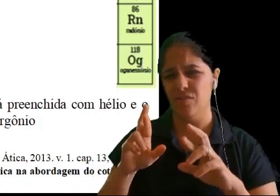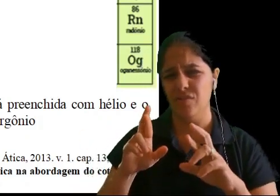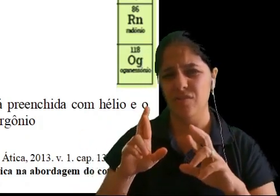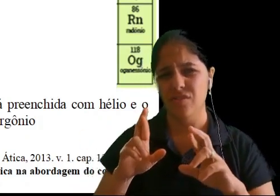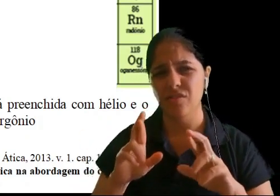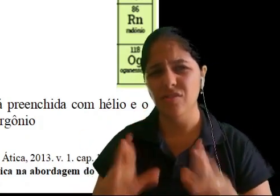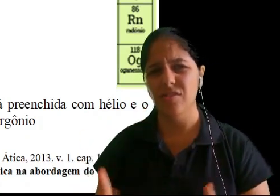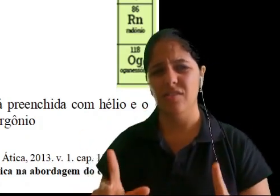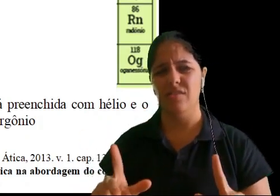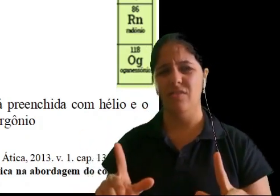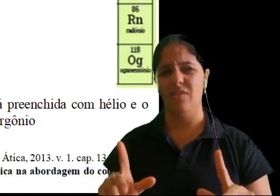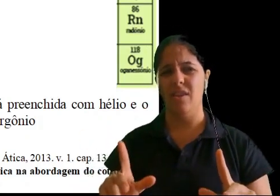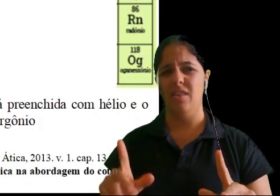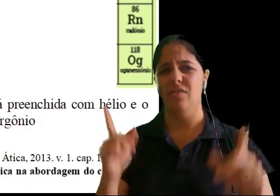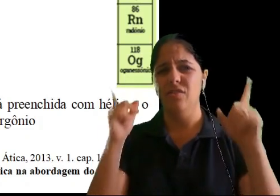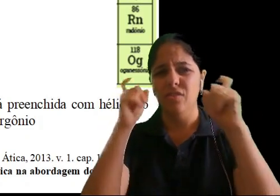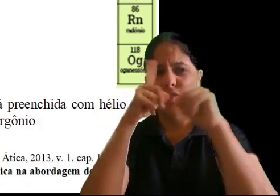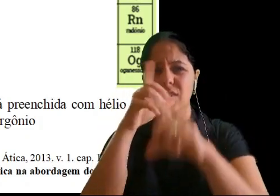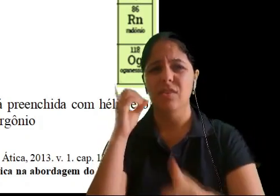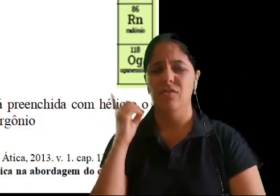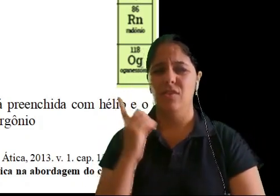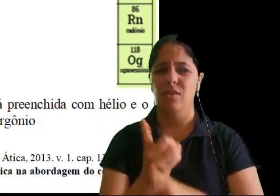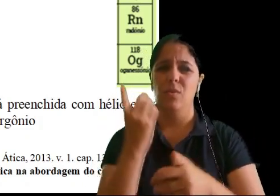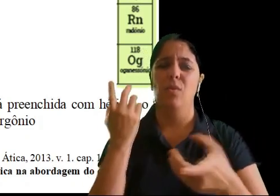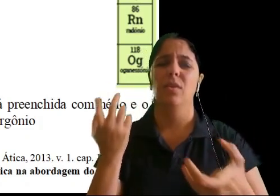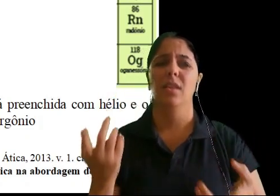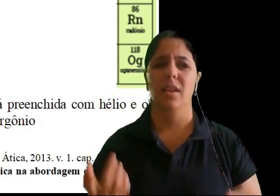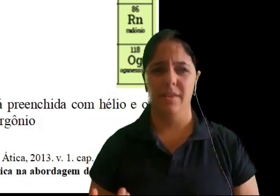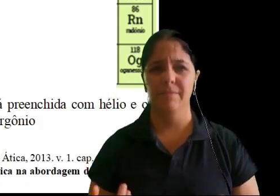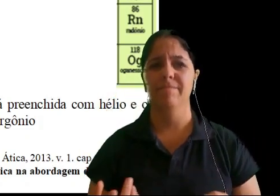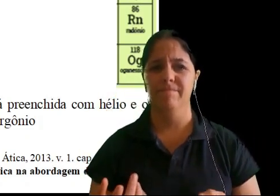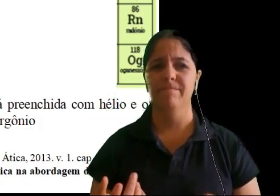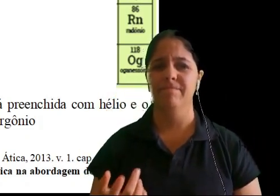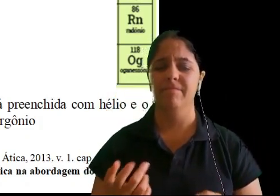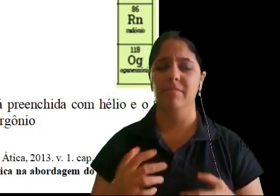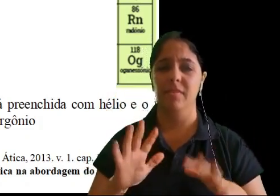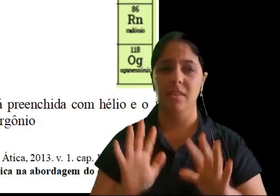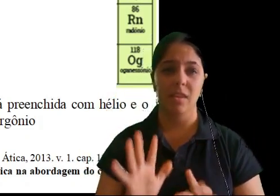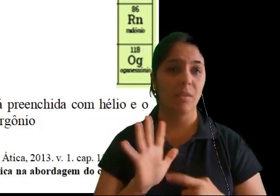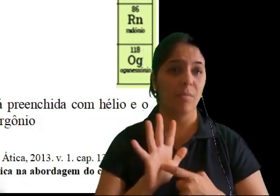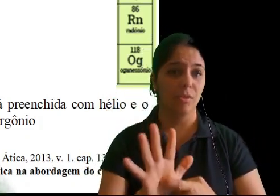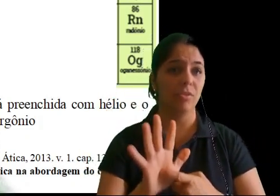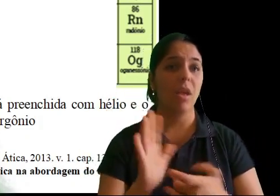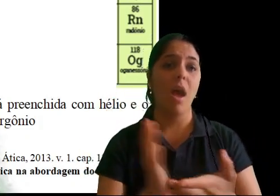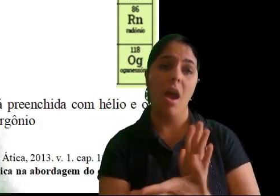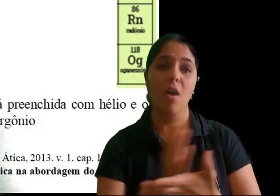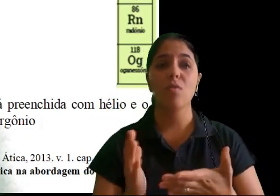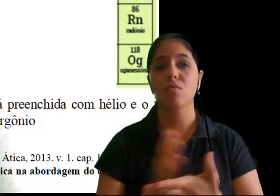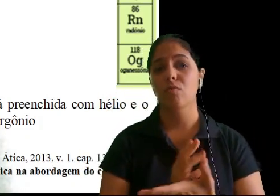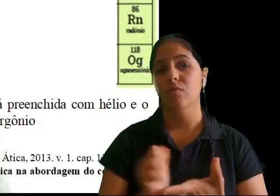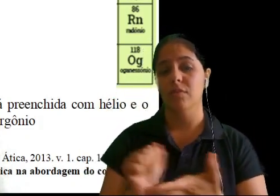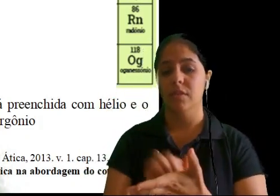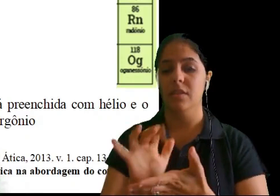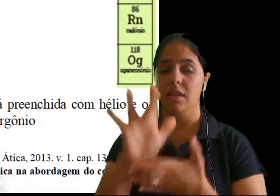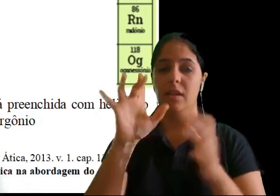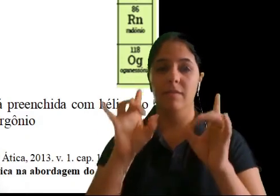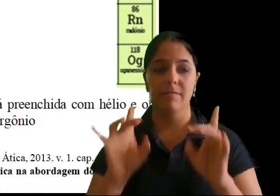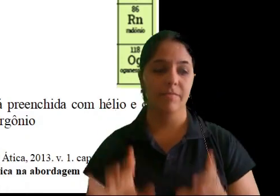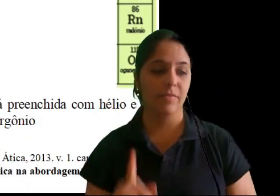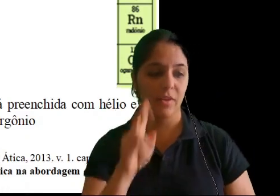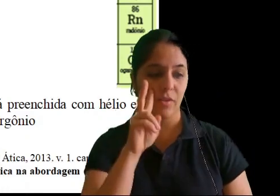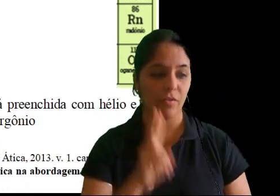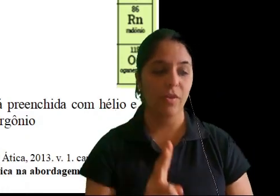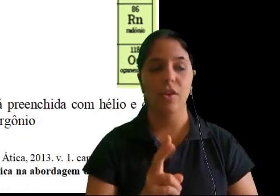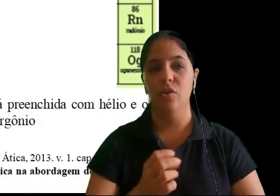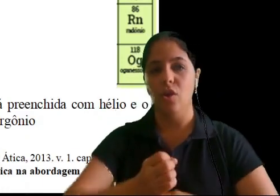raros e são encontrados na forma de átomos isolados. E aqui, para indicar alguns gases nobres, nós temos